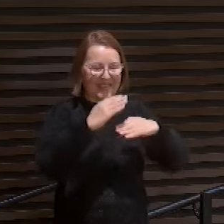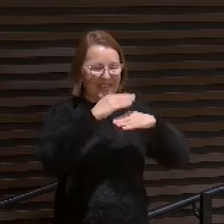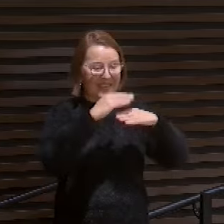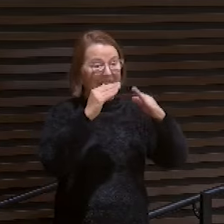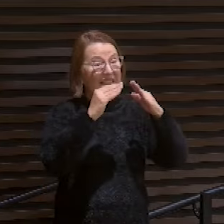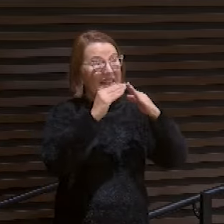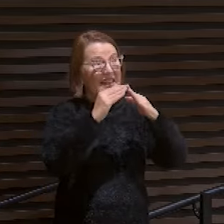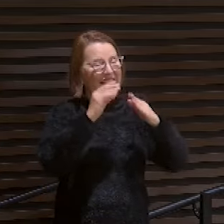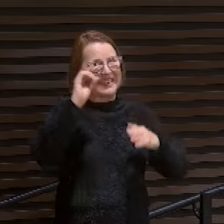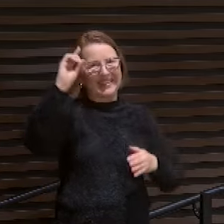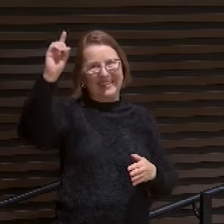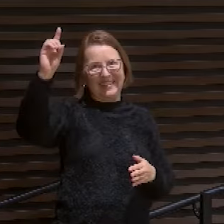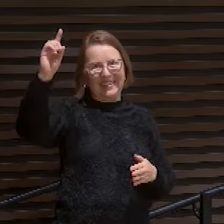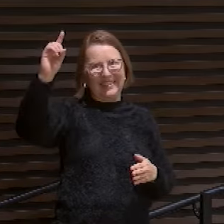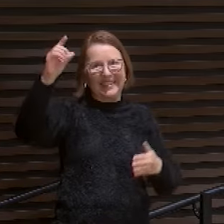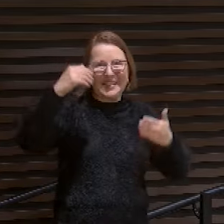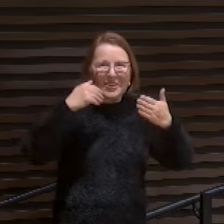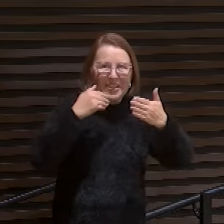Deus,